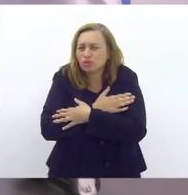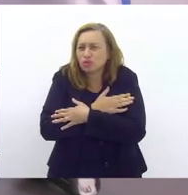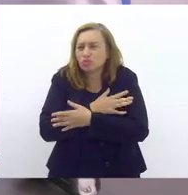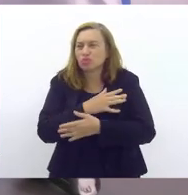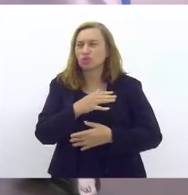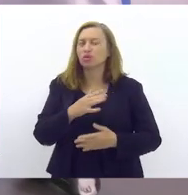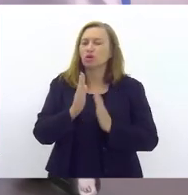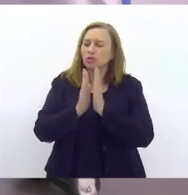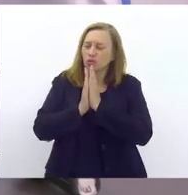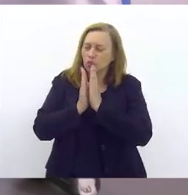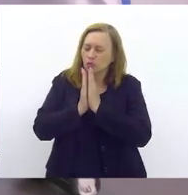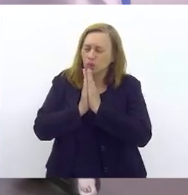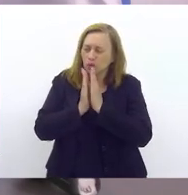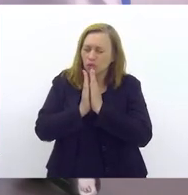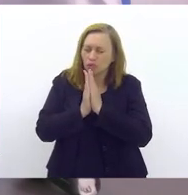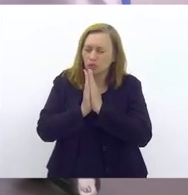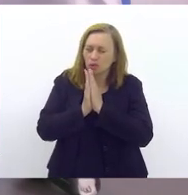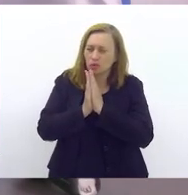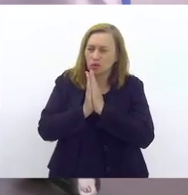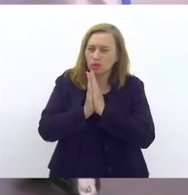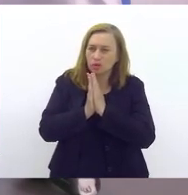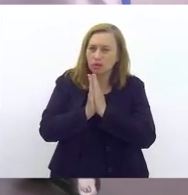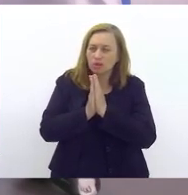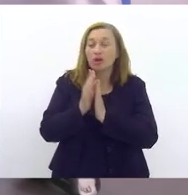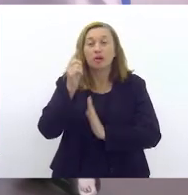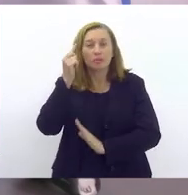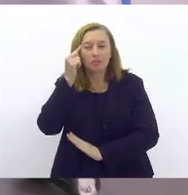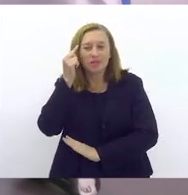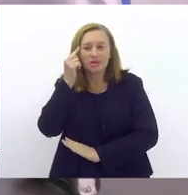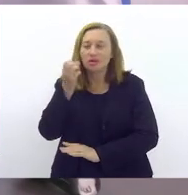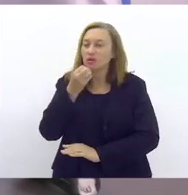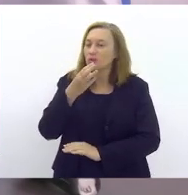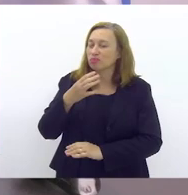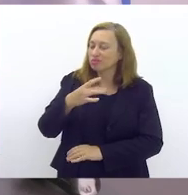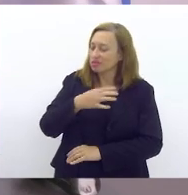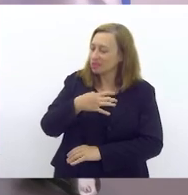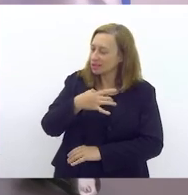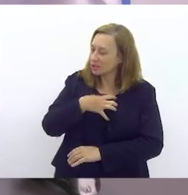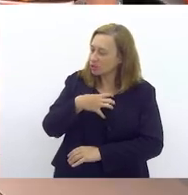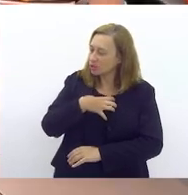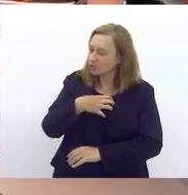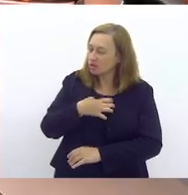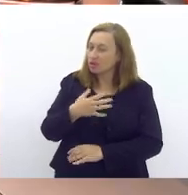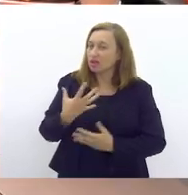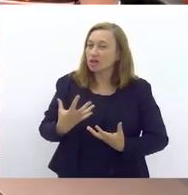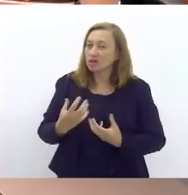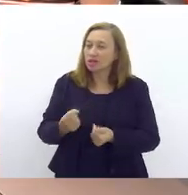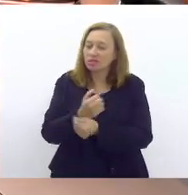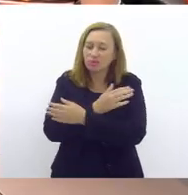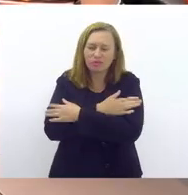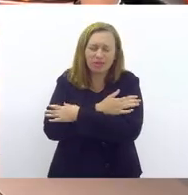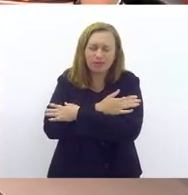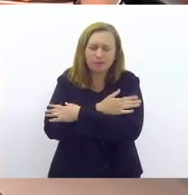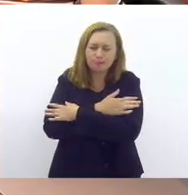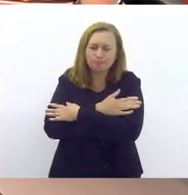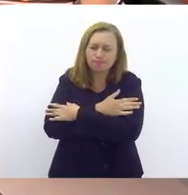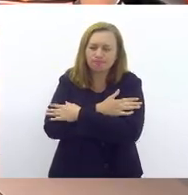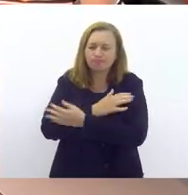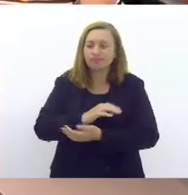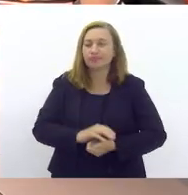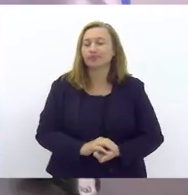nossas orações, todos os nossos bons pensamentos e sentimentos. receba o nosso abraço à distância.